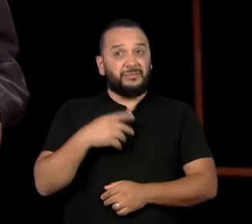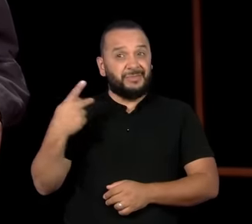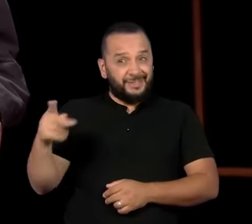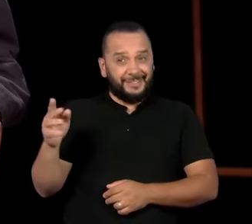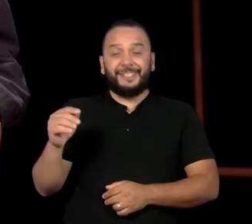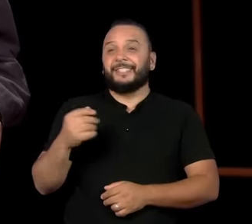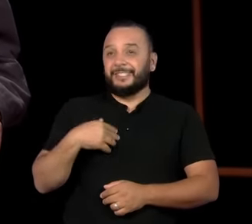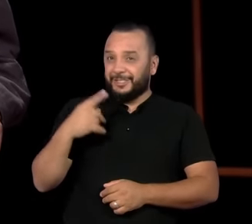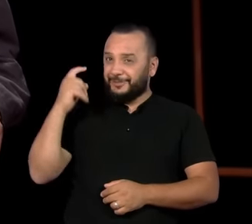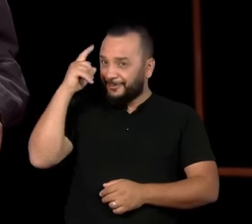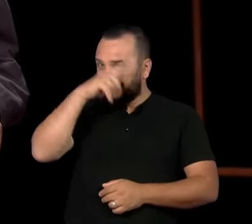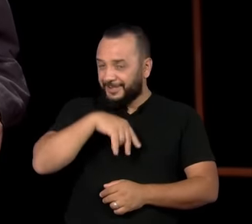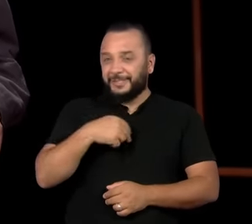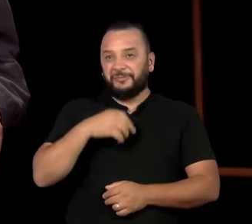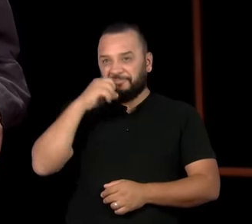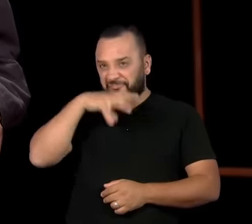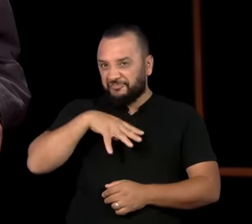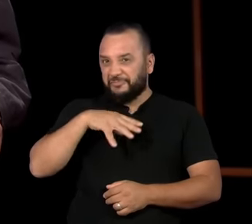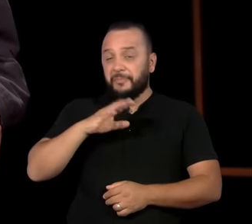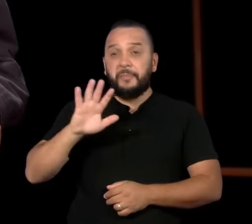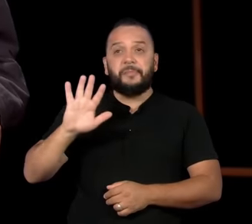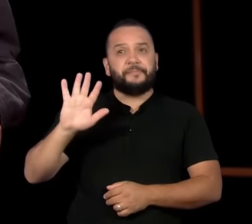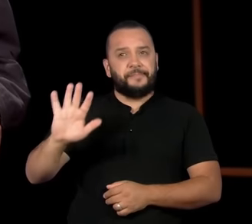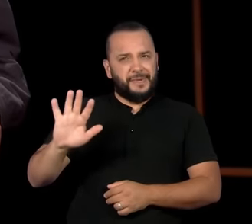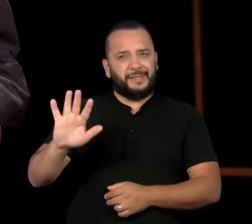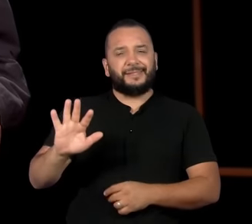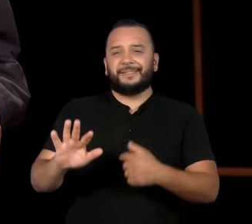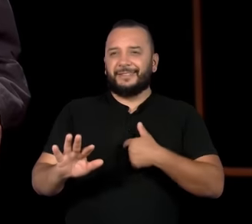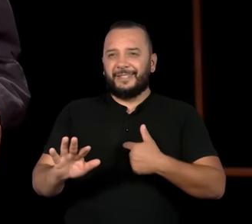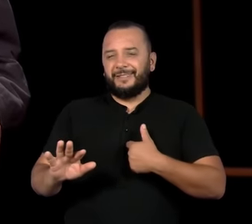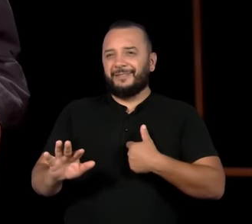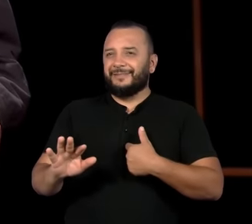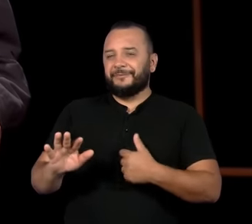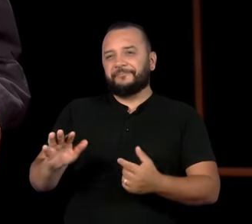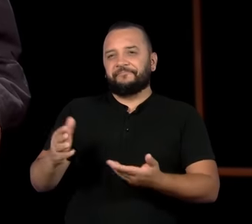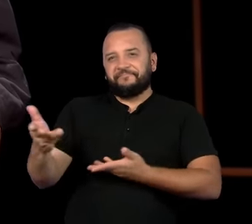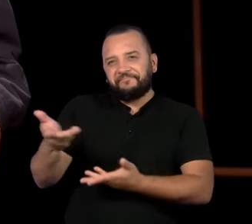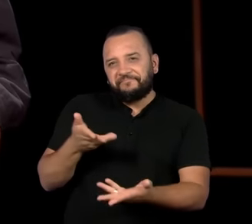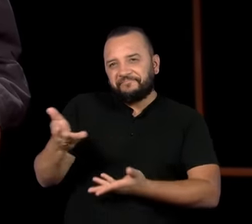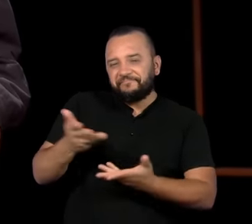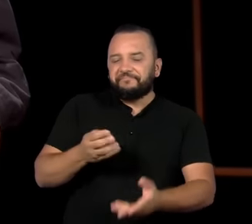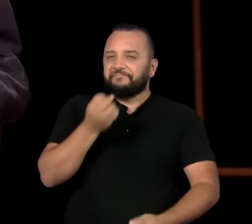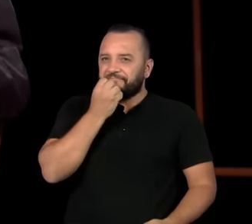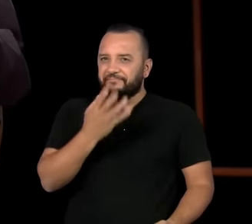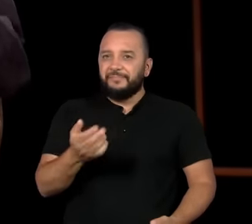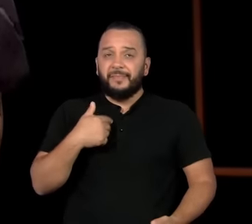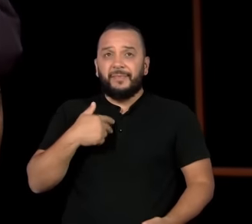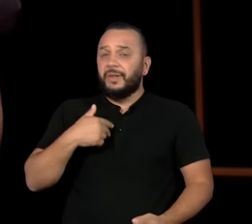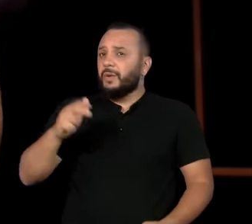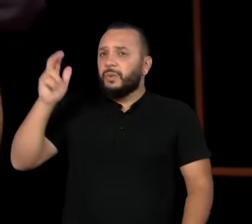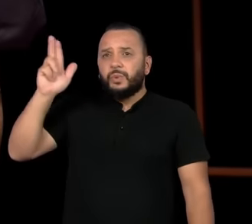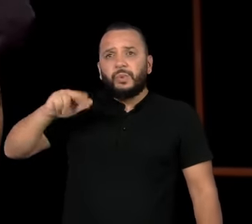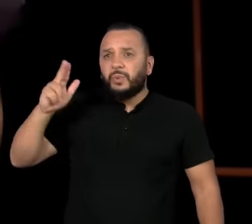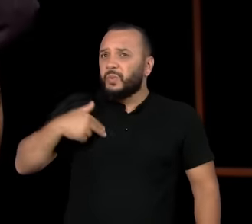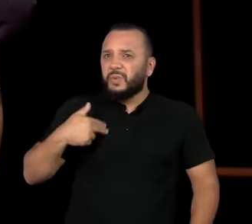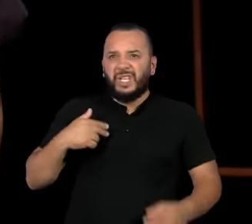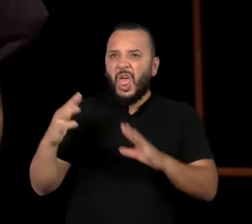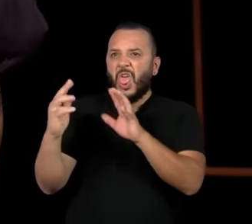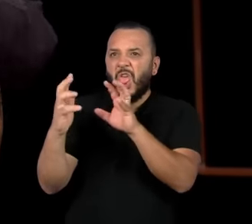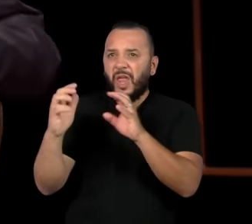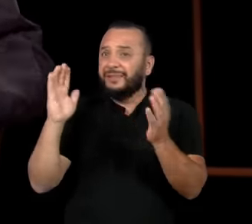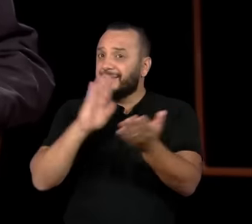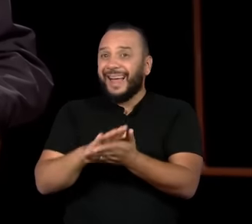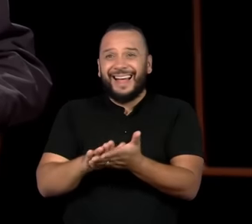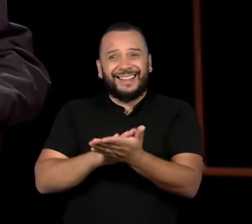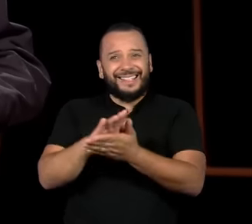realmente difícil, né? Mas eu me entendia muito bem com ele, nunca tive nenhum atrito, nada,